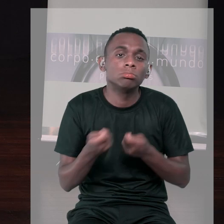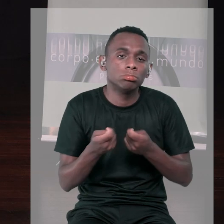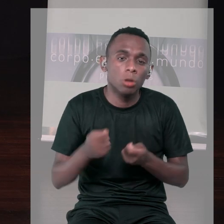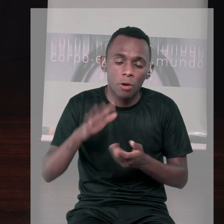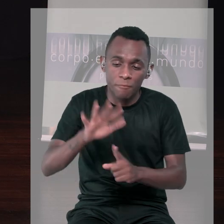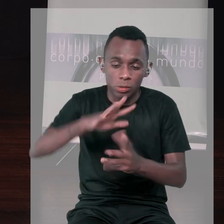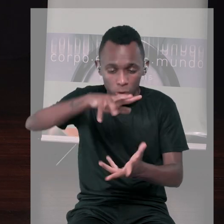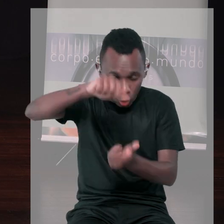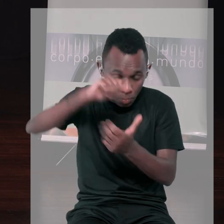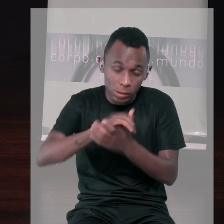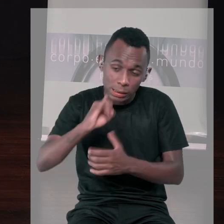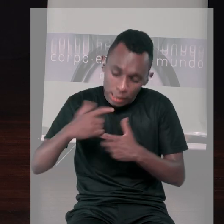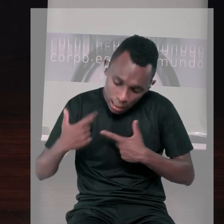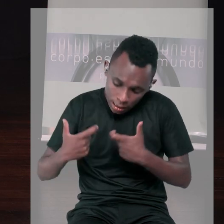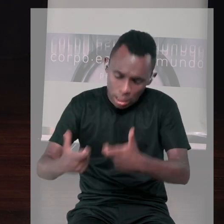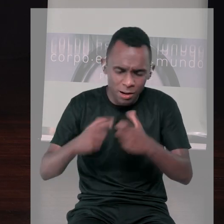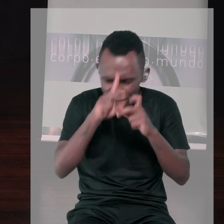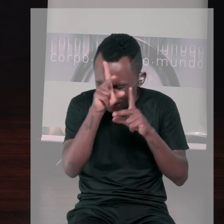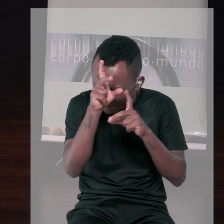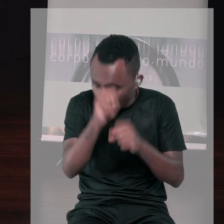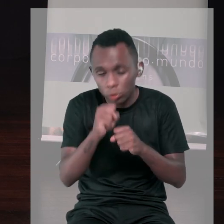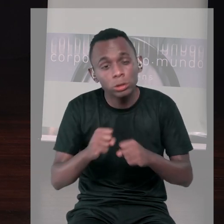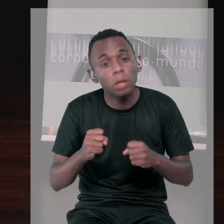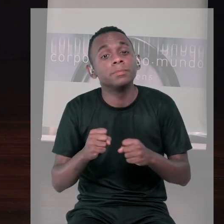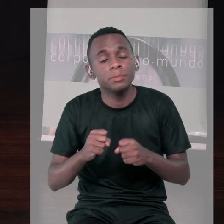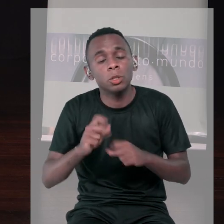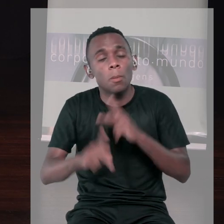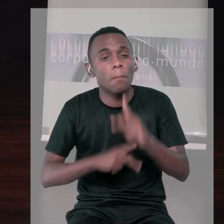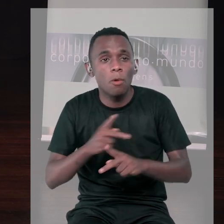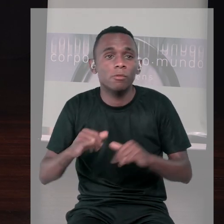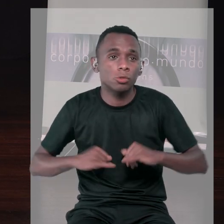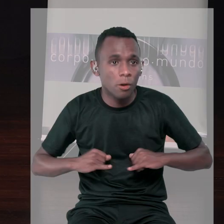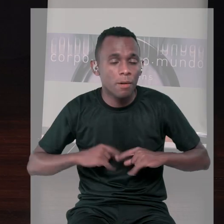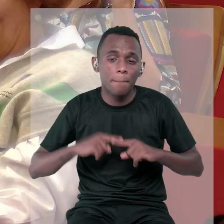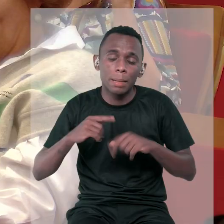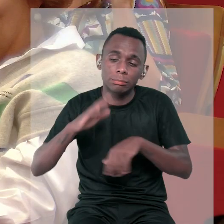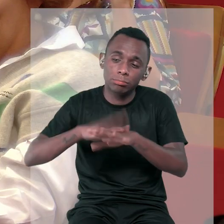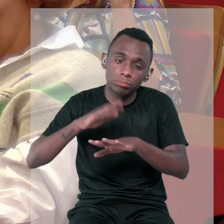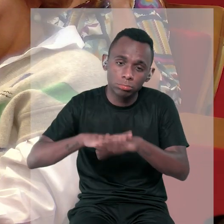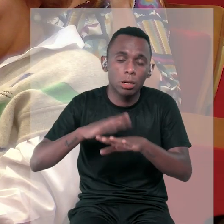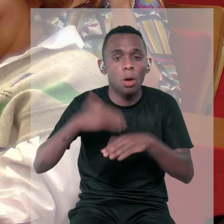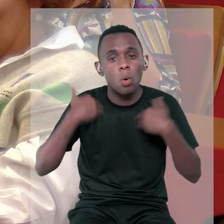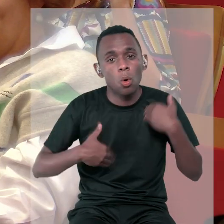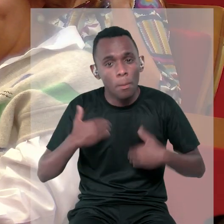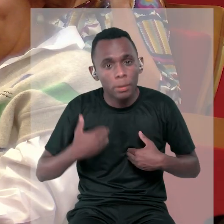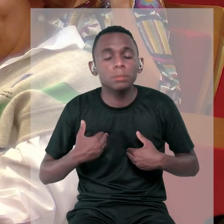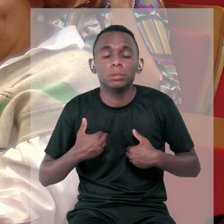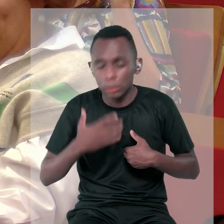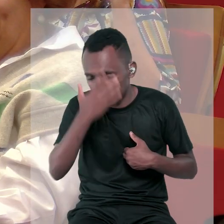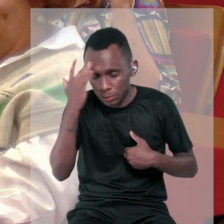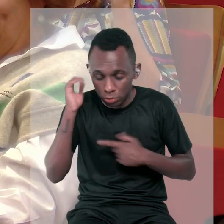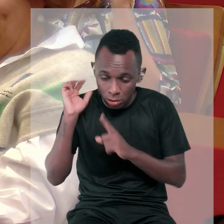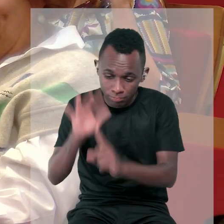torna brutal para as pessoas por ela afetadas, mais abstrata é a postura dos perpetradores dos ataques, que muitas vezes